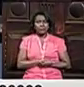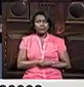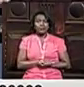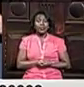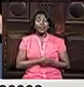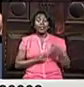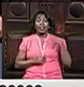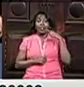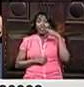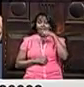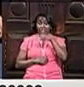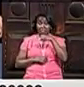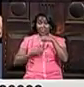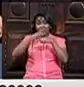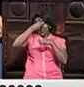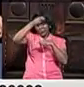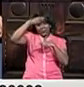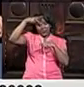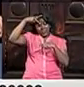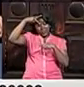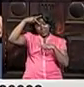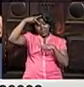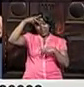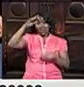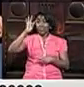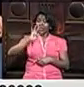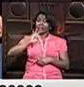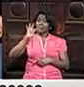Lá, no município de Teresópolis,